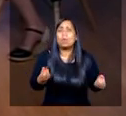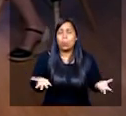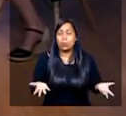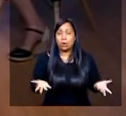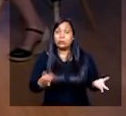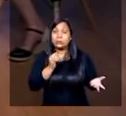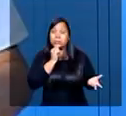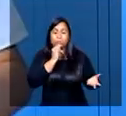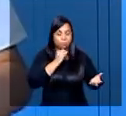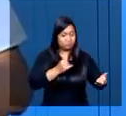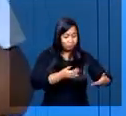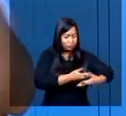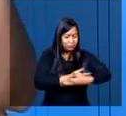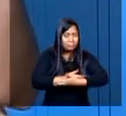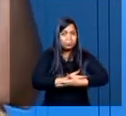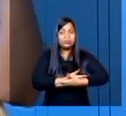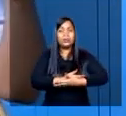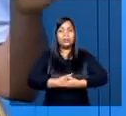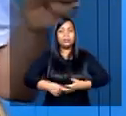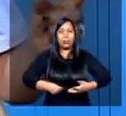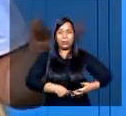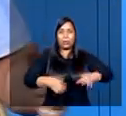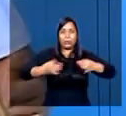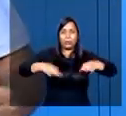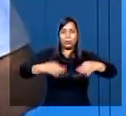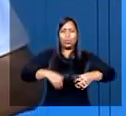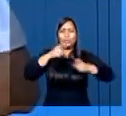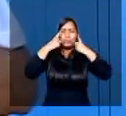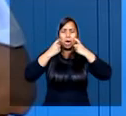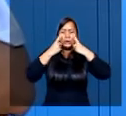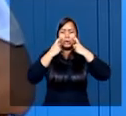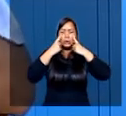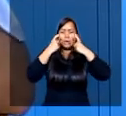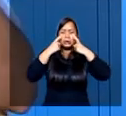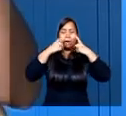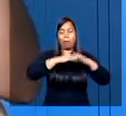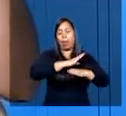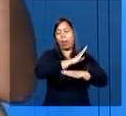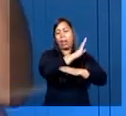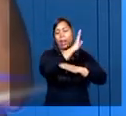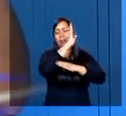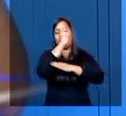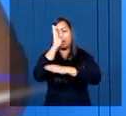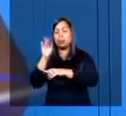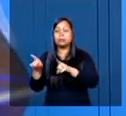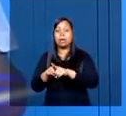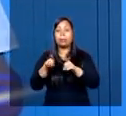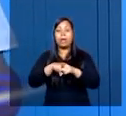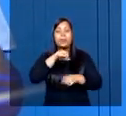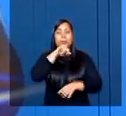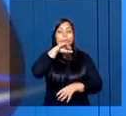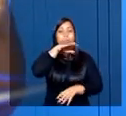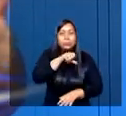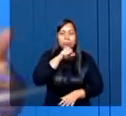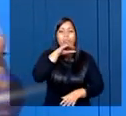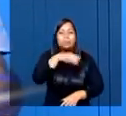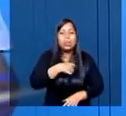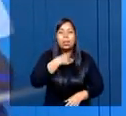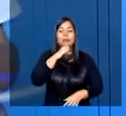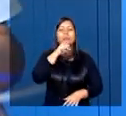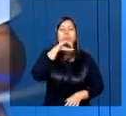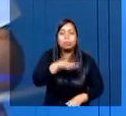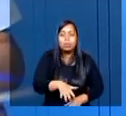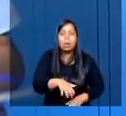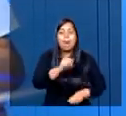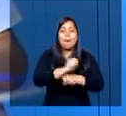aqueles bebês que têm aquelas cólicas de 24 horas sem parar, chora 24 horas sem parar. São aqueles bebês que têm refluxo que não para.